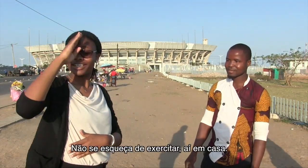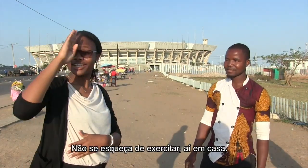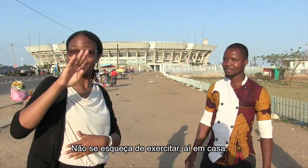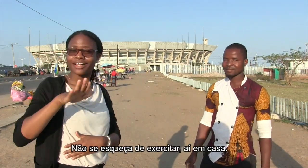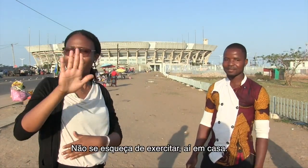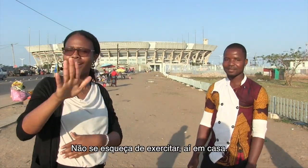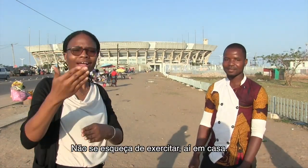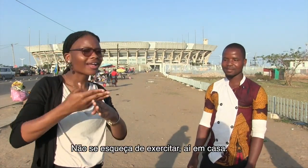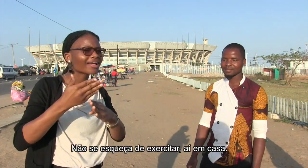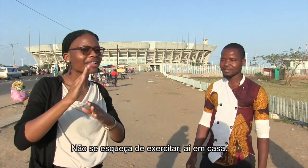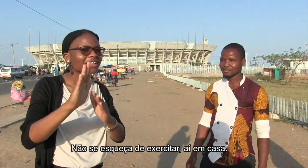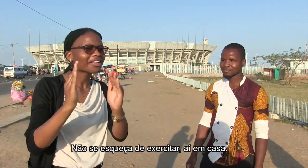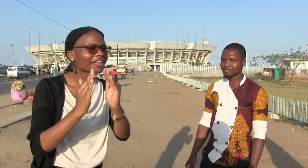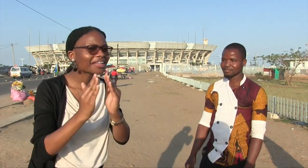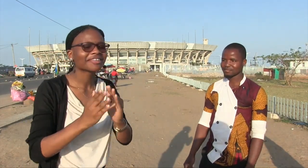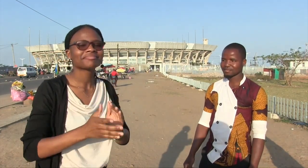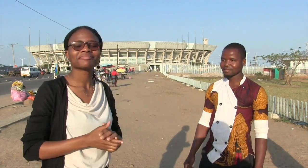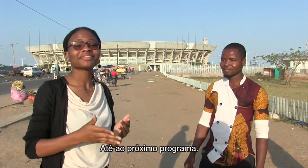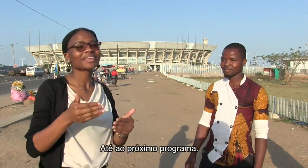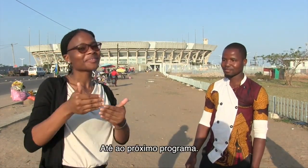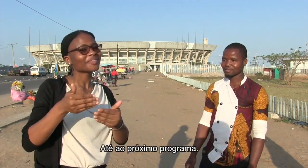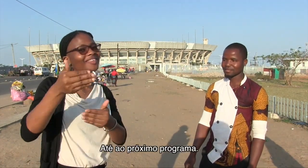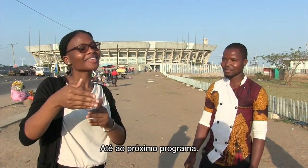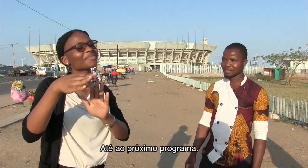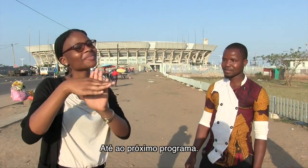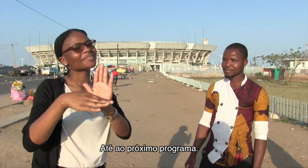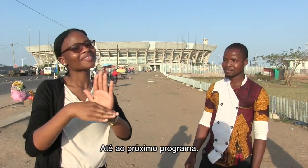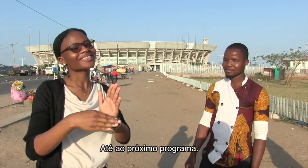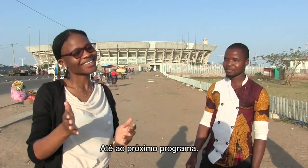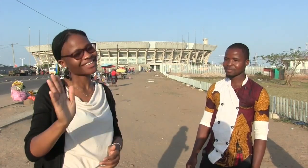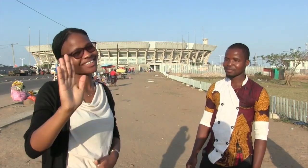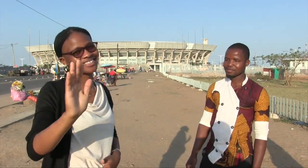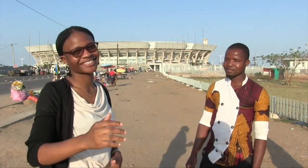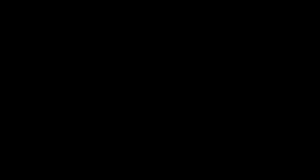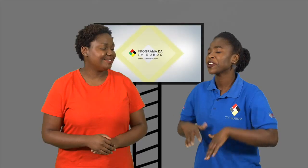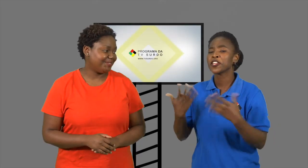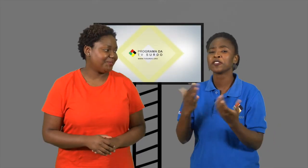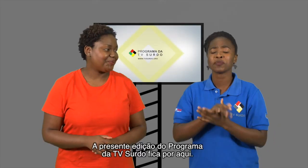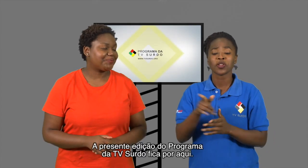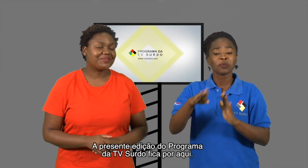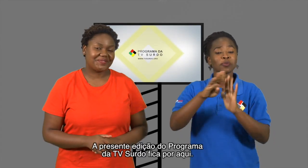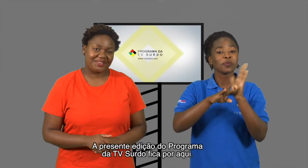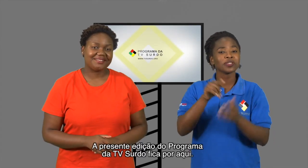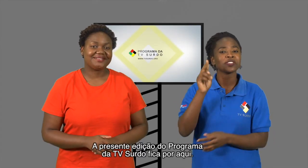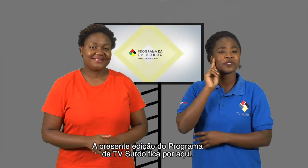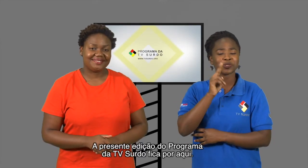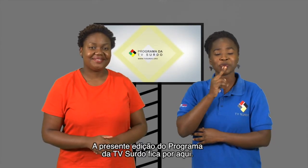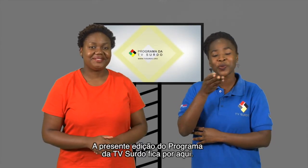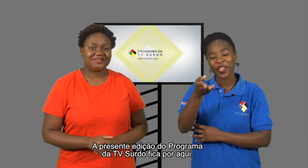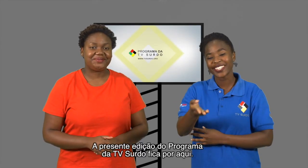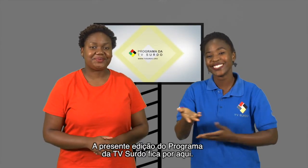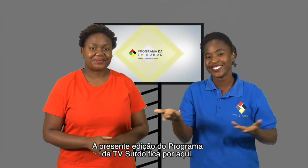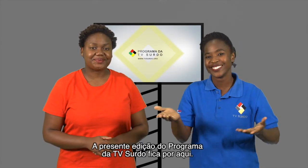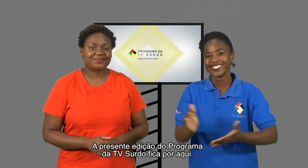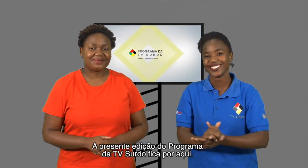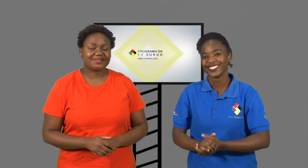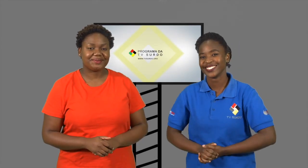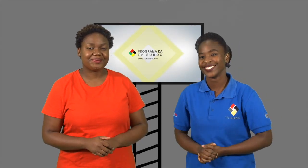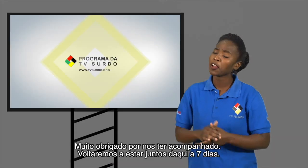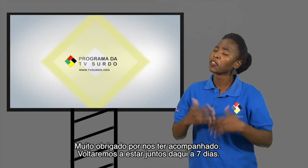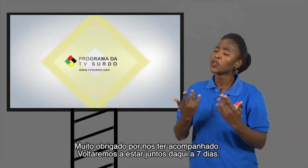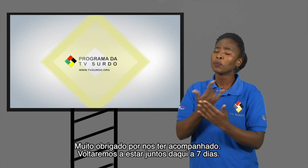esqueça de exercitar aí em casa. Até o próximo programa. A presente edição do programa da TV Surdo